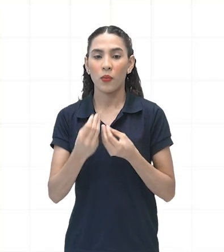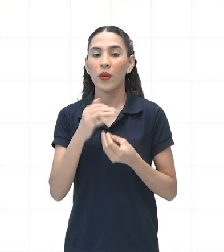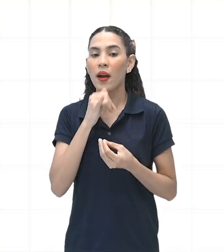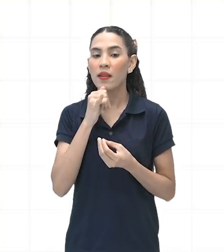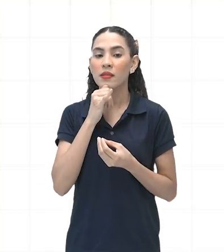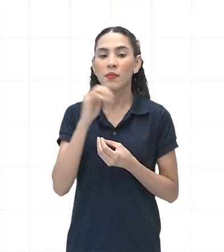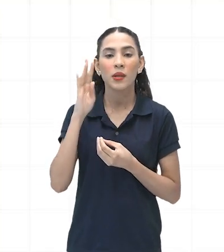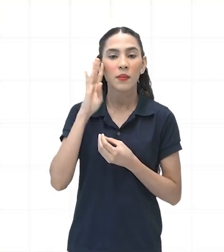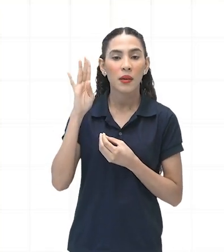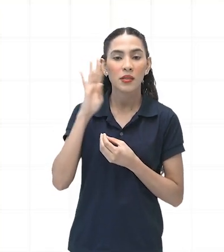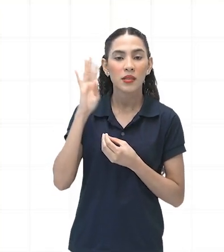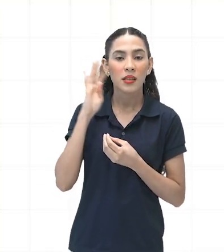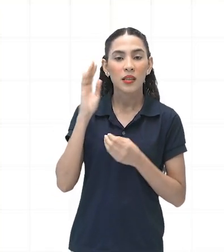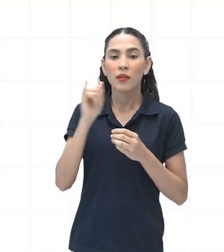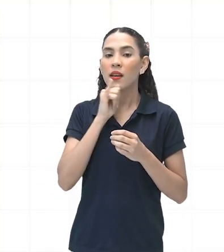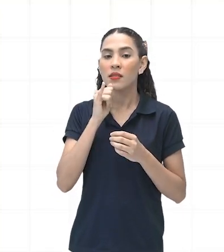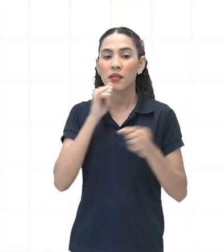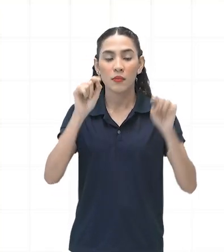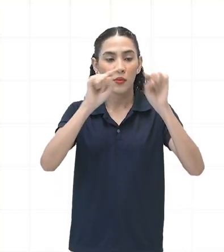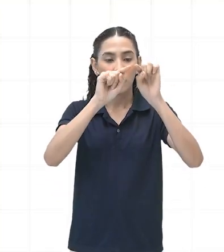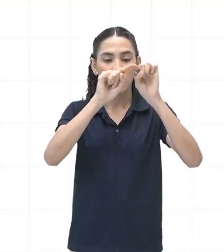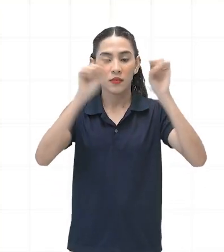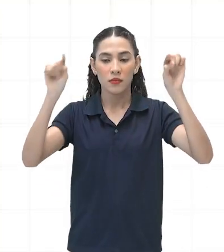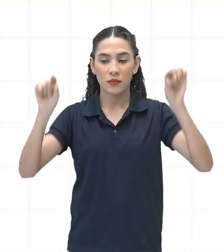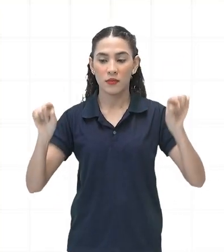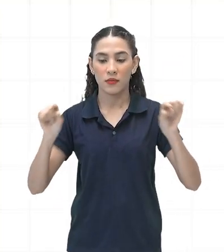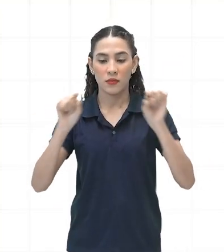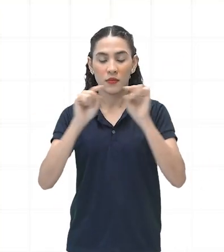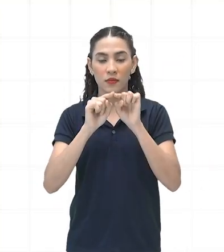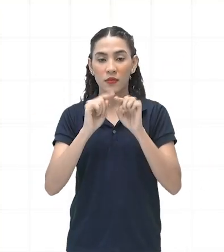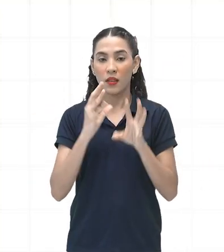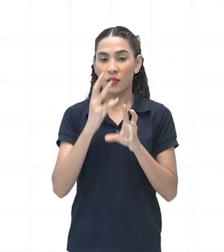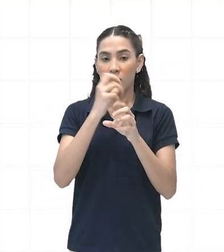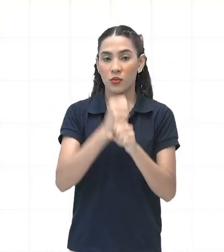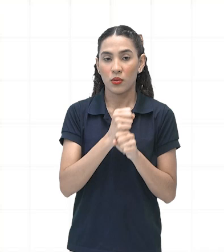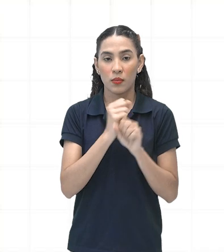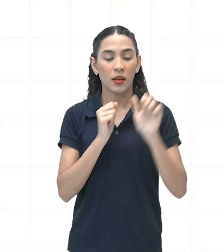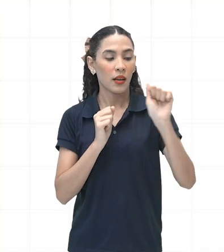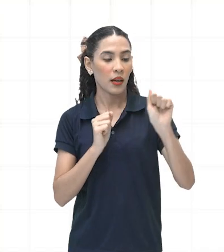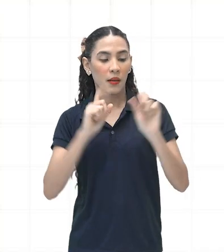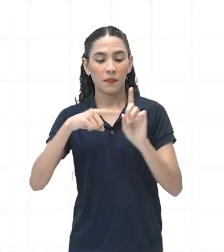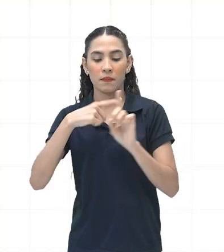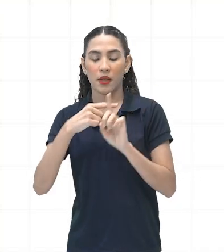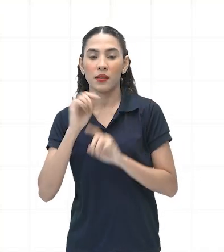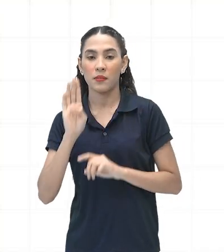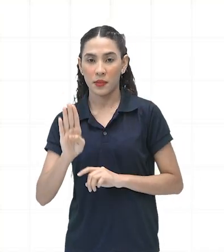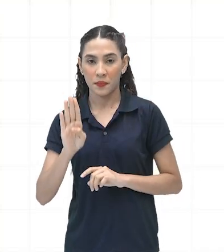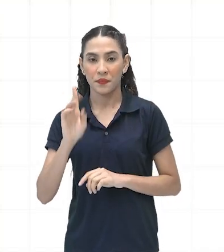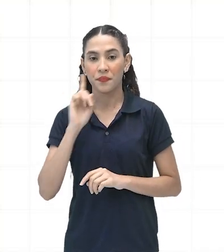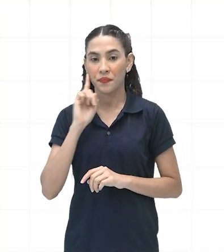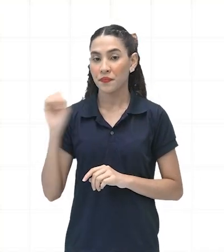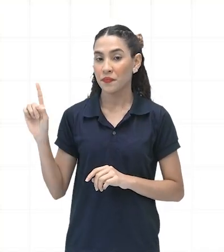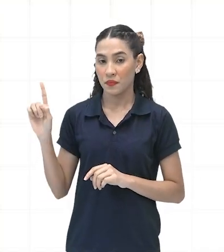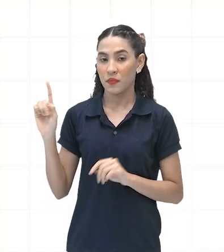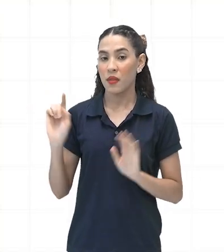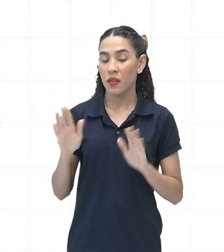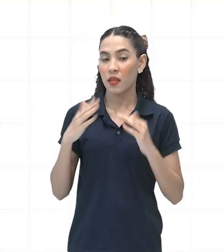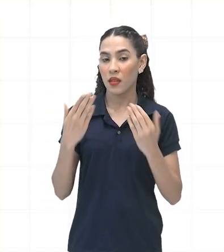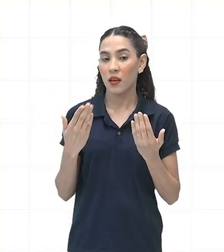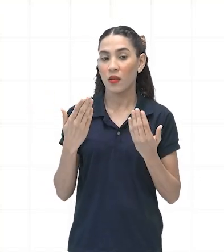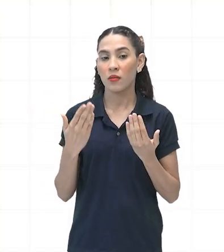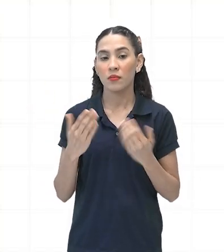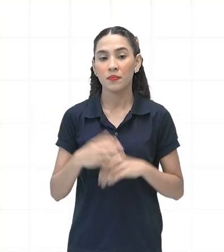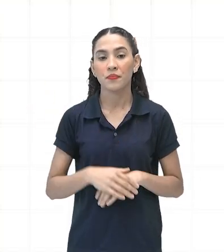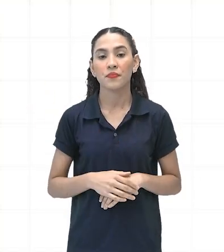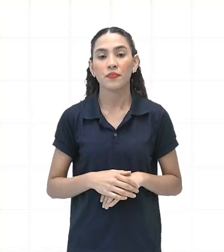Imaginando esse lado todo aqui, ó, como sendo a soma de A mais B. Então, quem